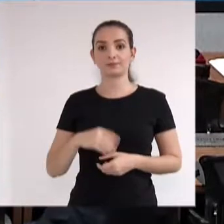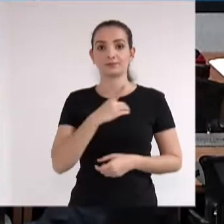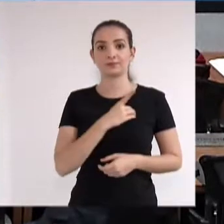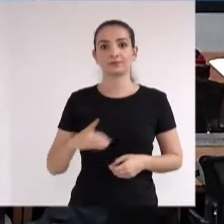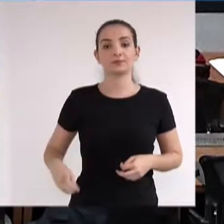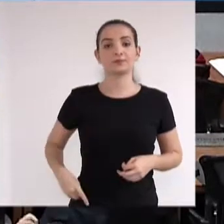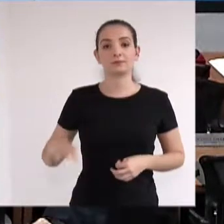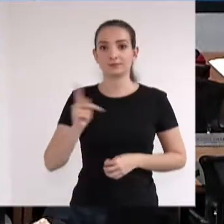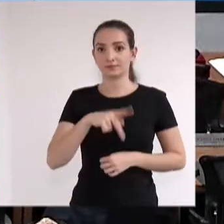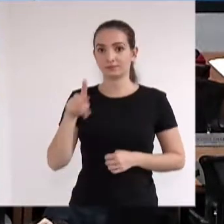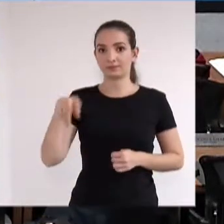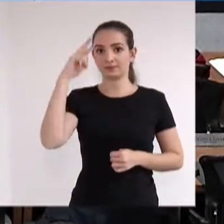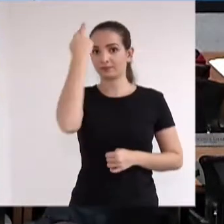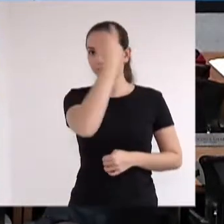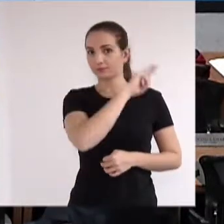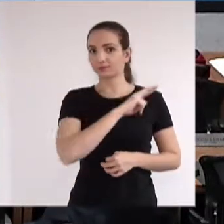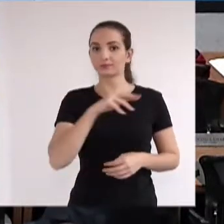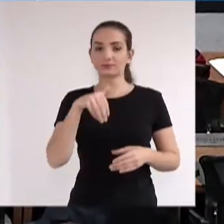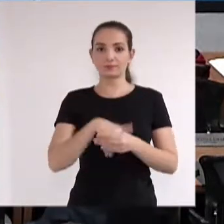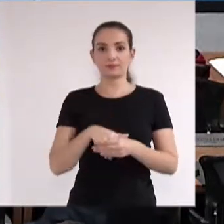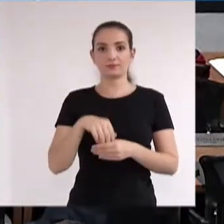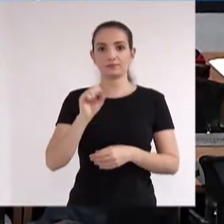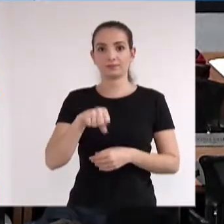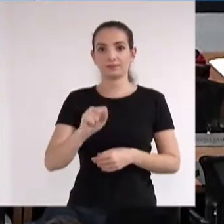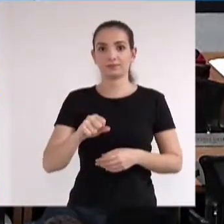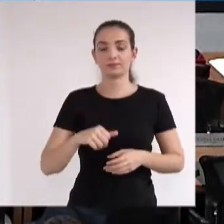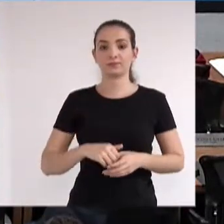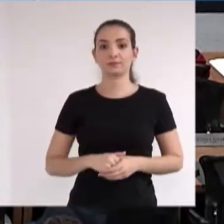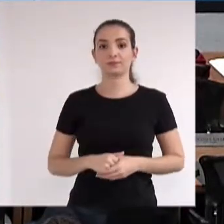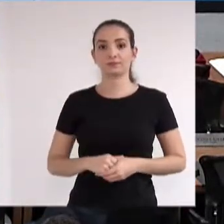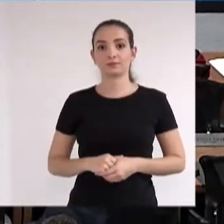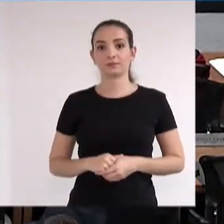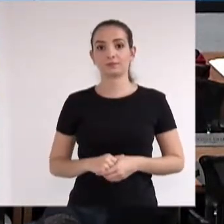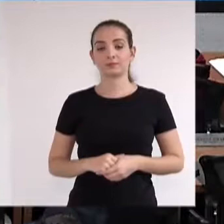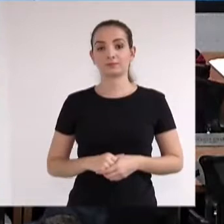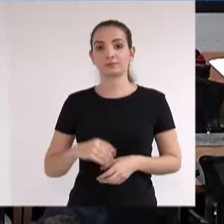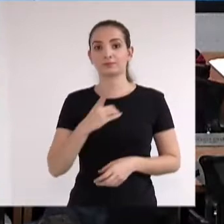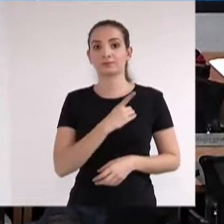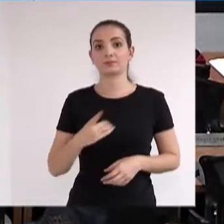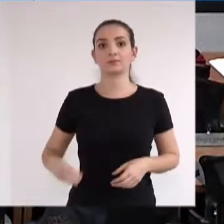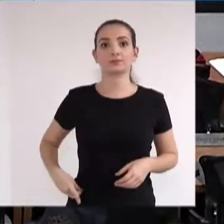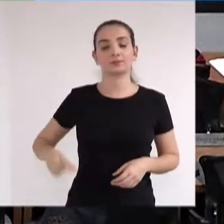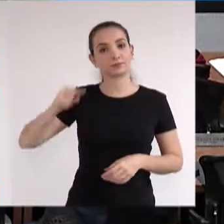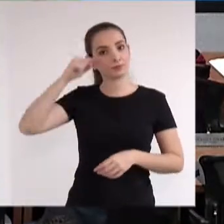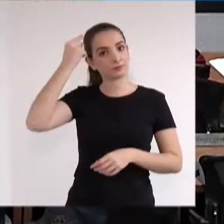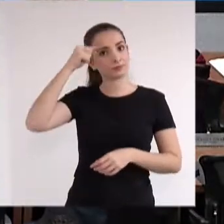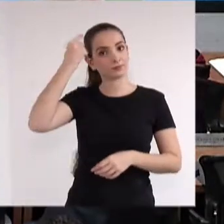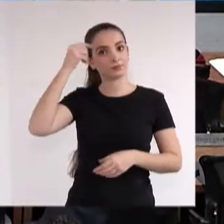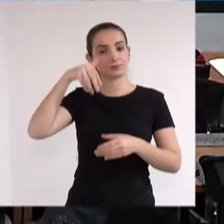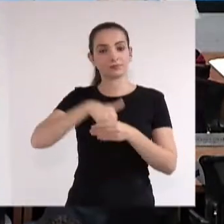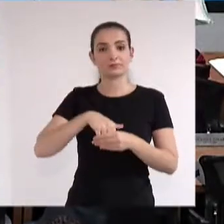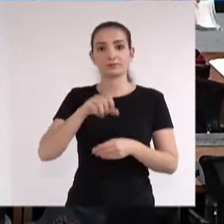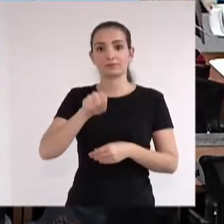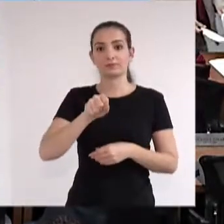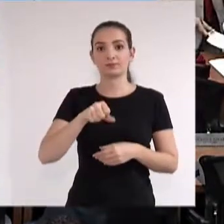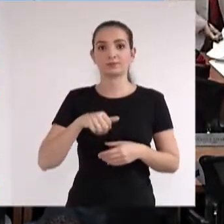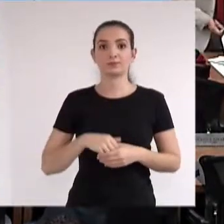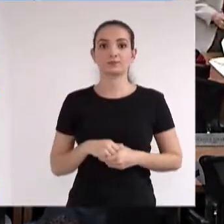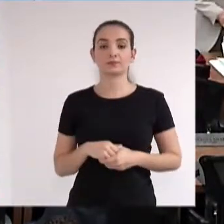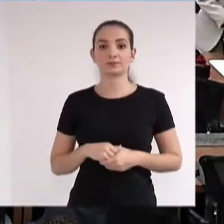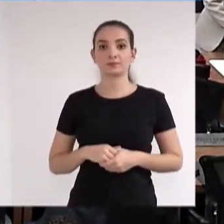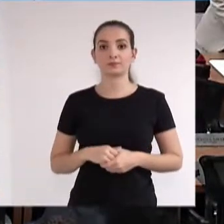Deputado Professor Rinaldo. Deputado Professor Rinaldo, vota sim. Deputado Zé Teixeira, sim. Deputado Zé Teixeira, vota